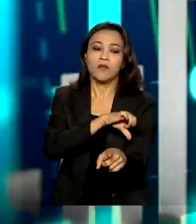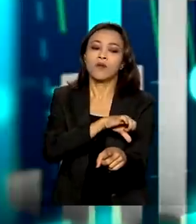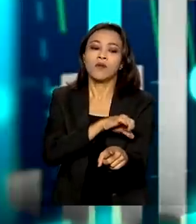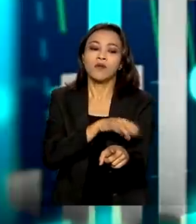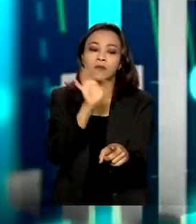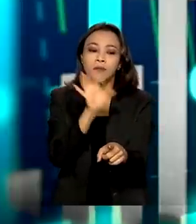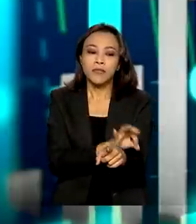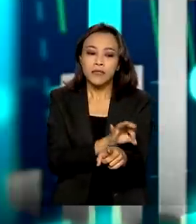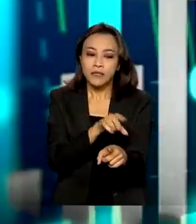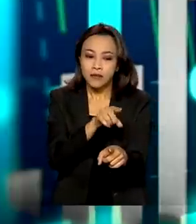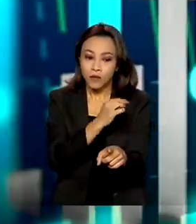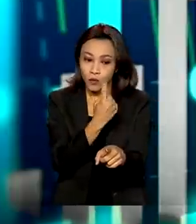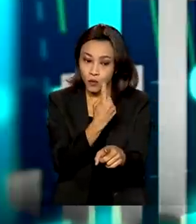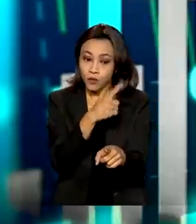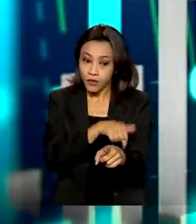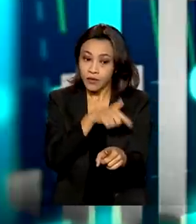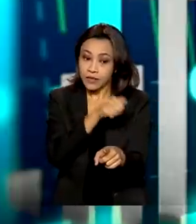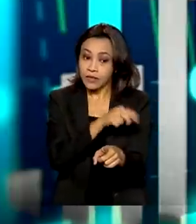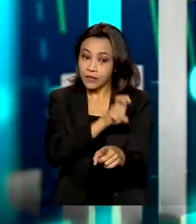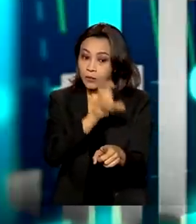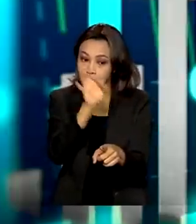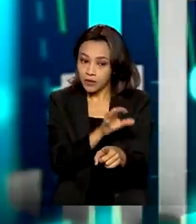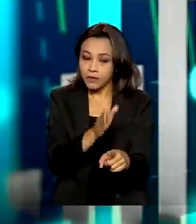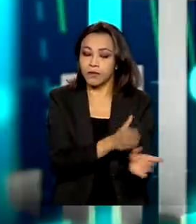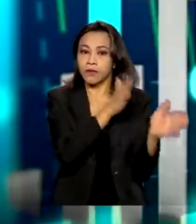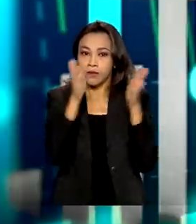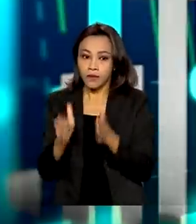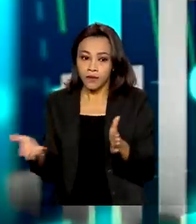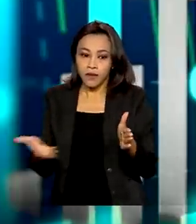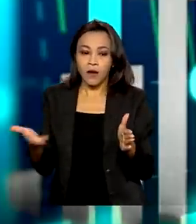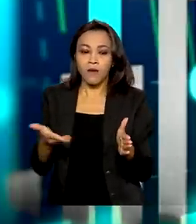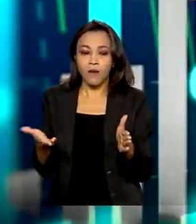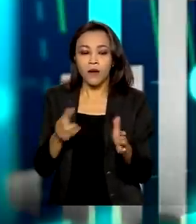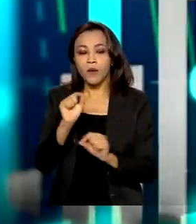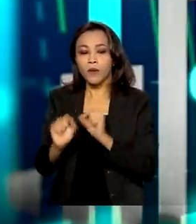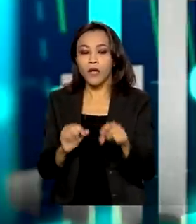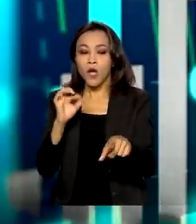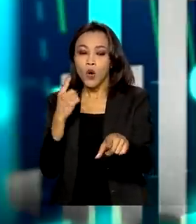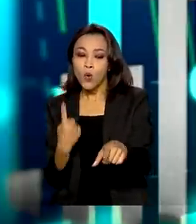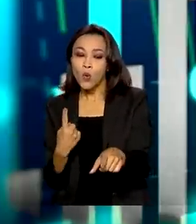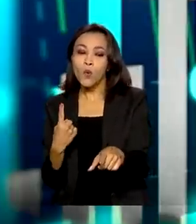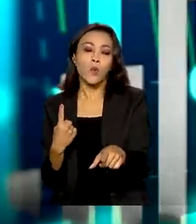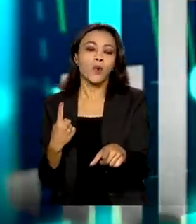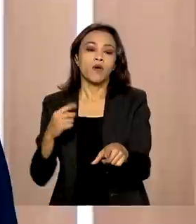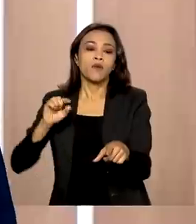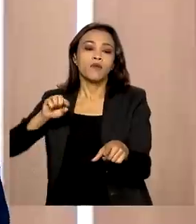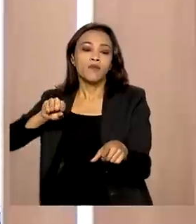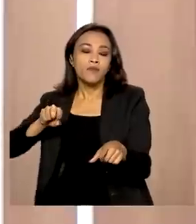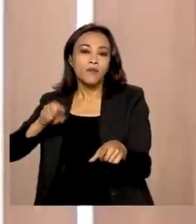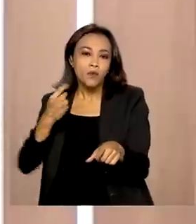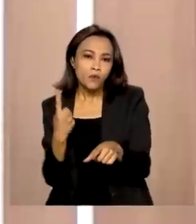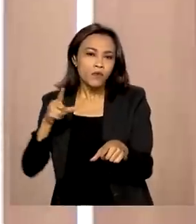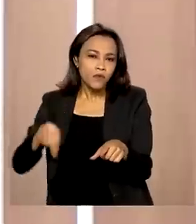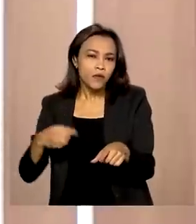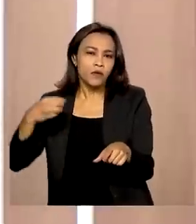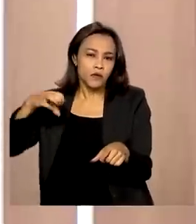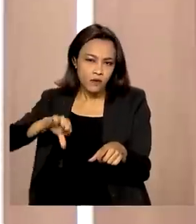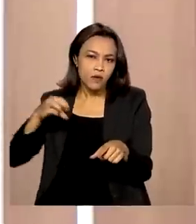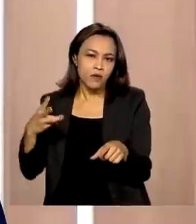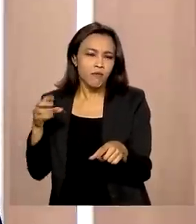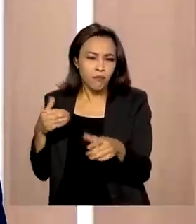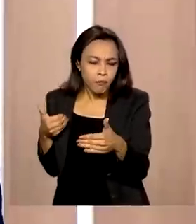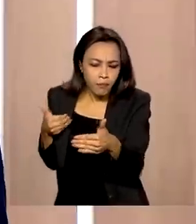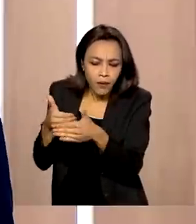1,75% no boletim Focus da semana passada e agora já está em torno de 1,93%, bastante próximo da expectativa do